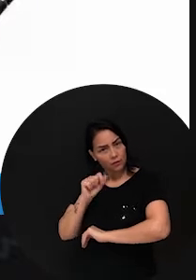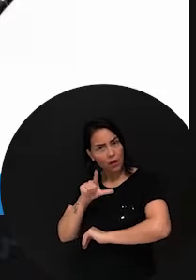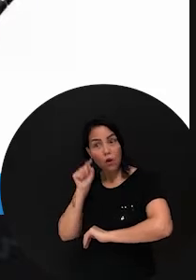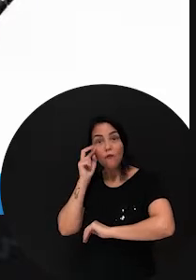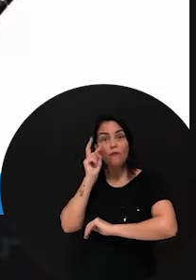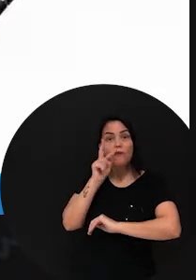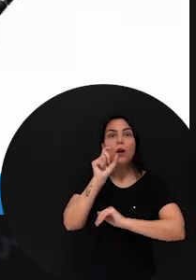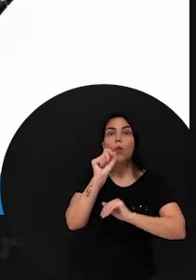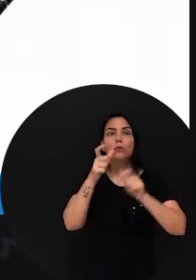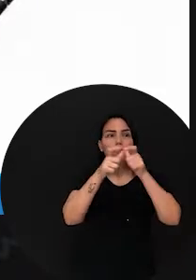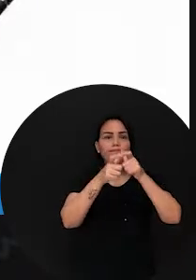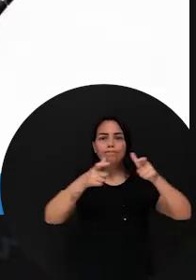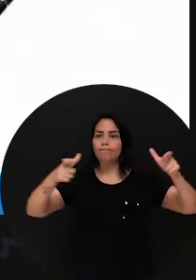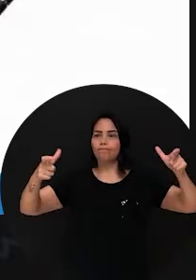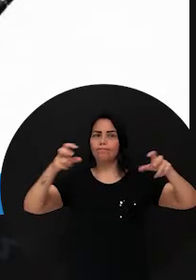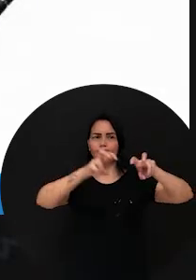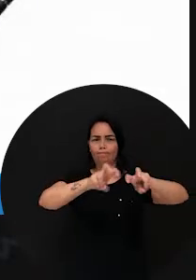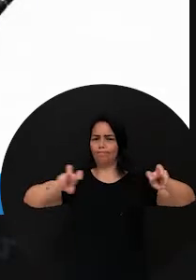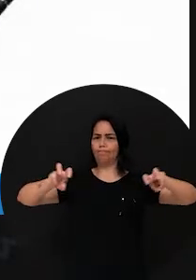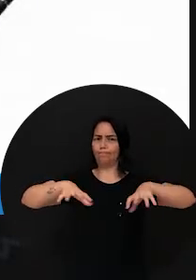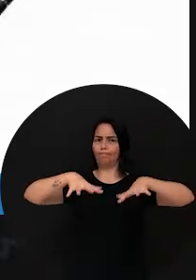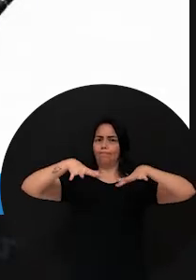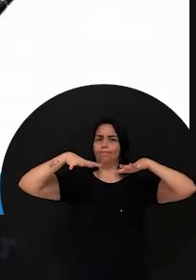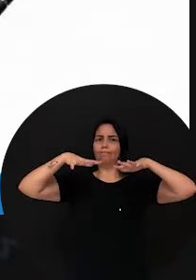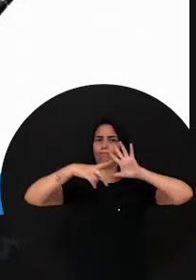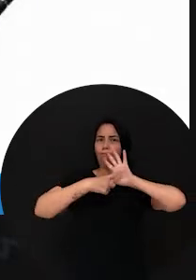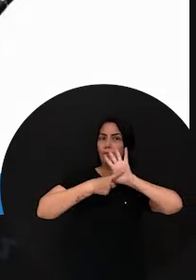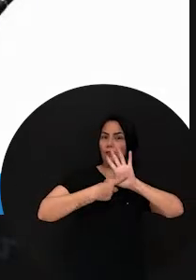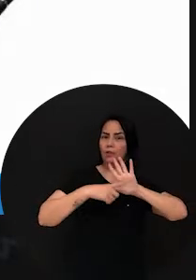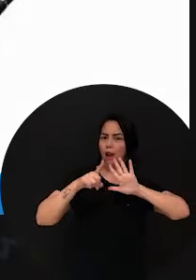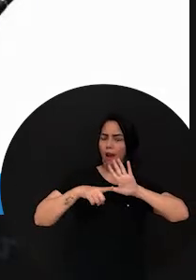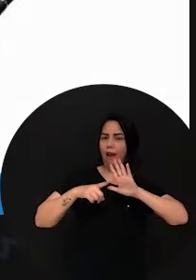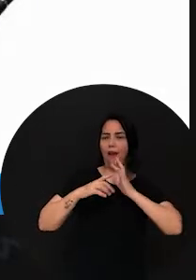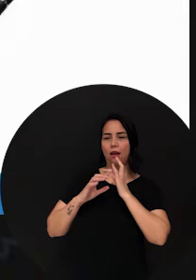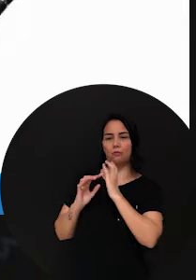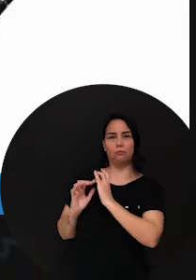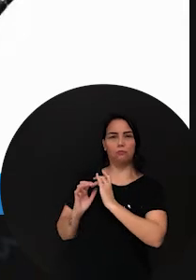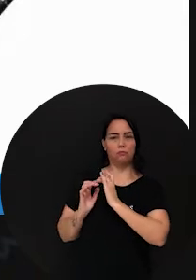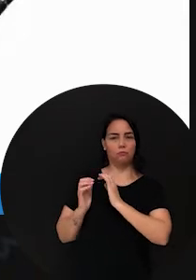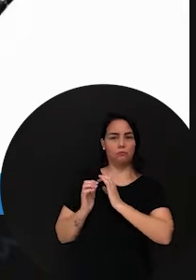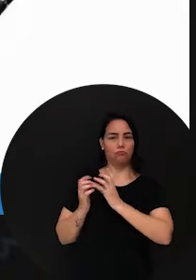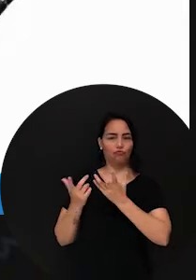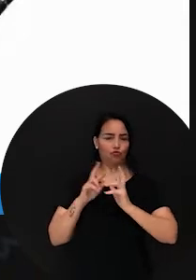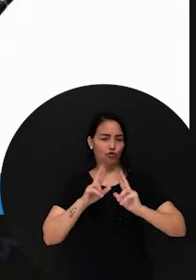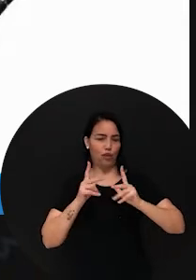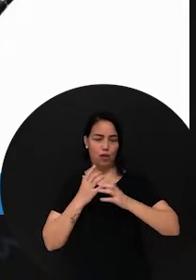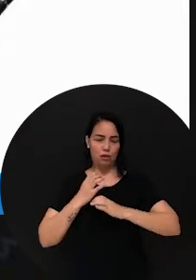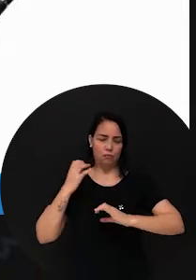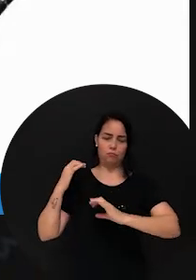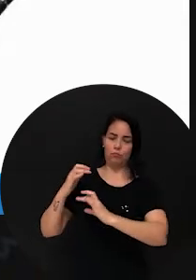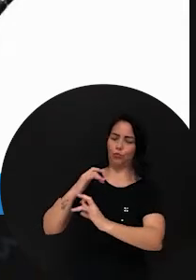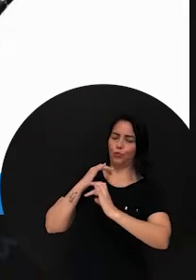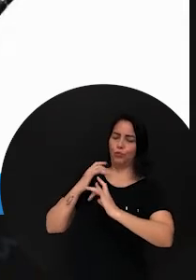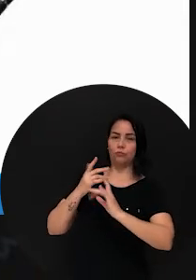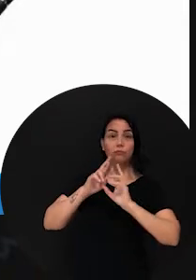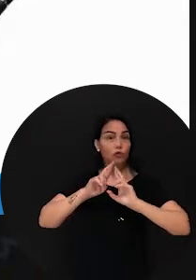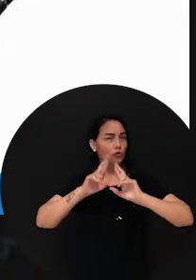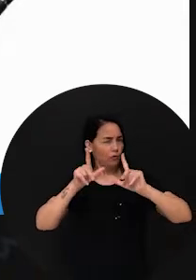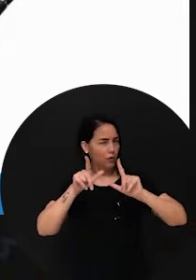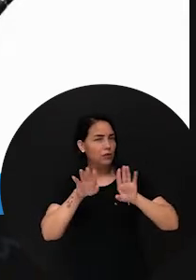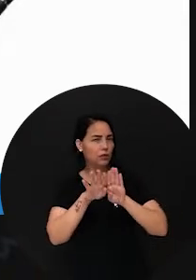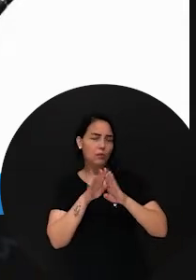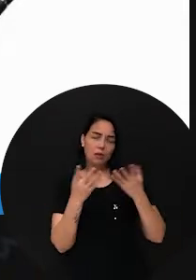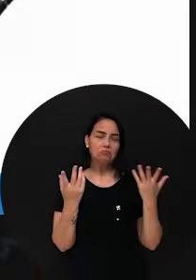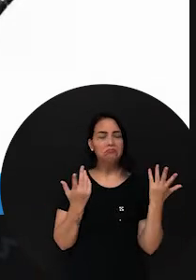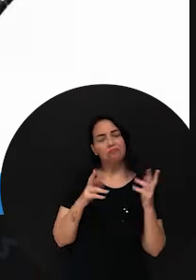tocam transversalmente, de lado, né? Então, ela já tem um material também um pouquinho diferente, como eu falei anteriormente. Basicamente,